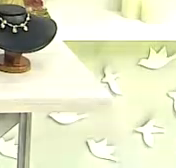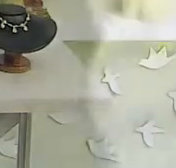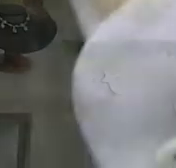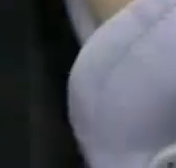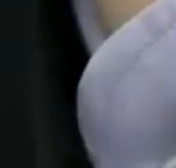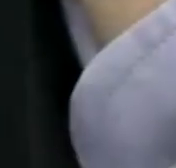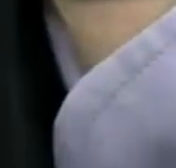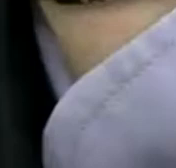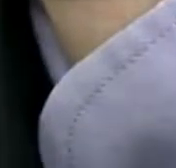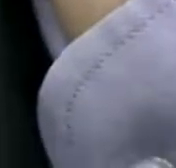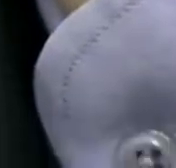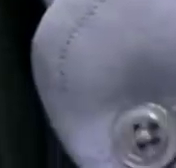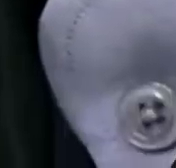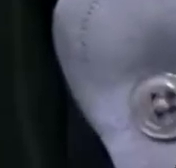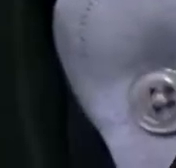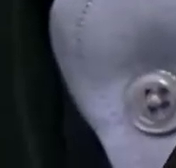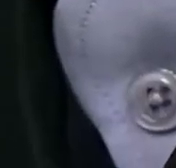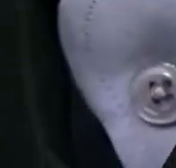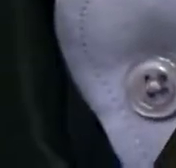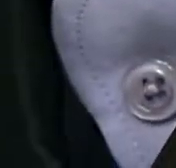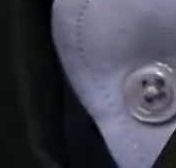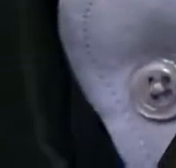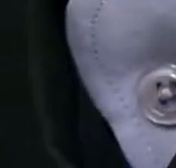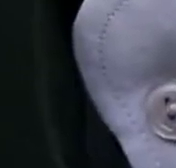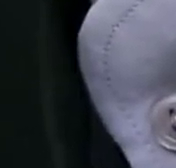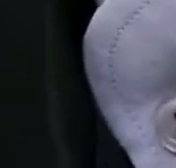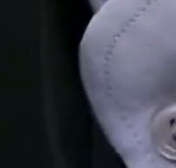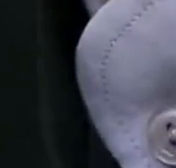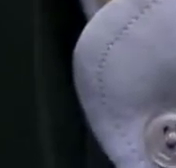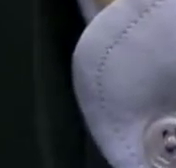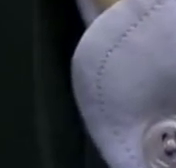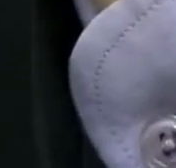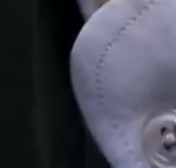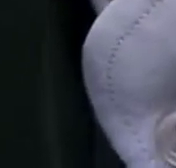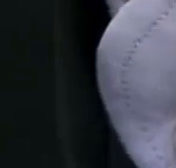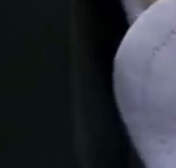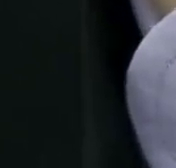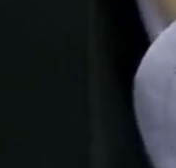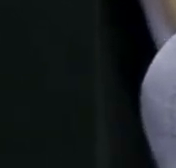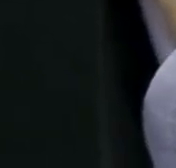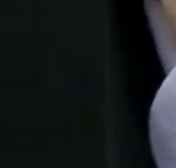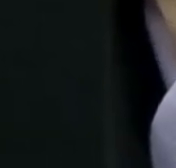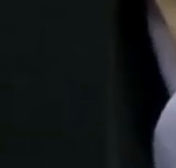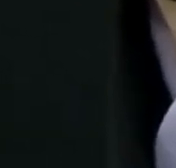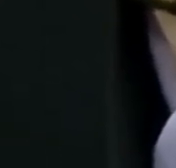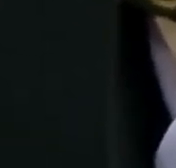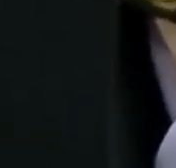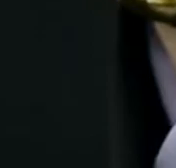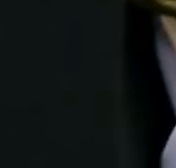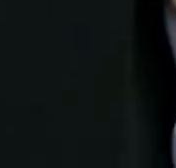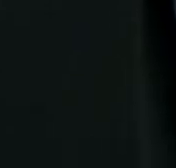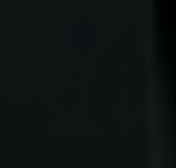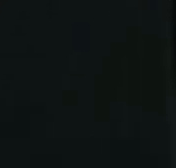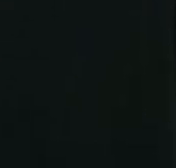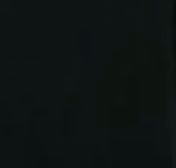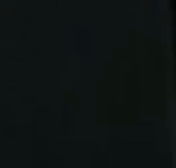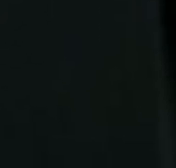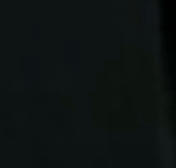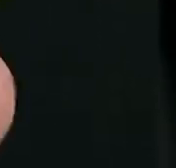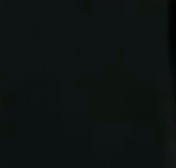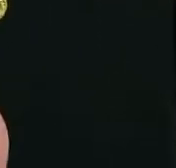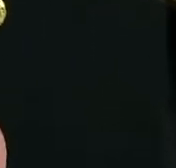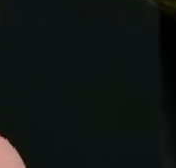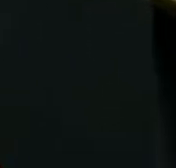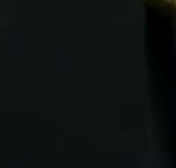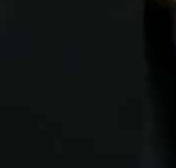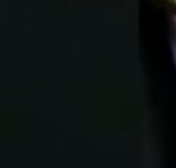terço comemorativo a Nossa Senhora de Fátima e Nossa Senhora Aparecida. As contas azuis lembram a Aparecida e as contas brancas Nossa Senhora de